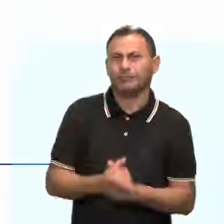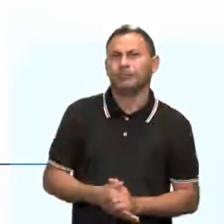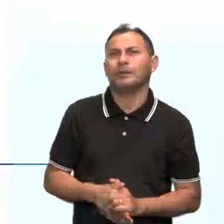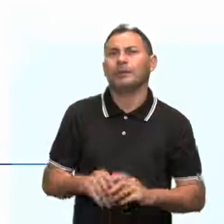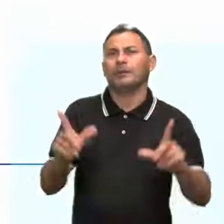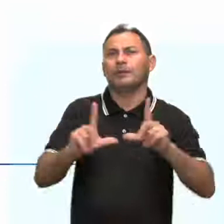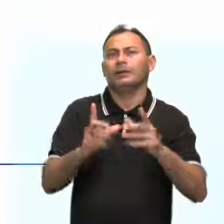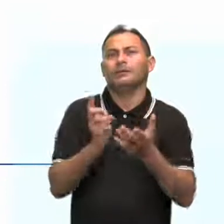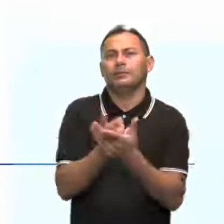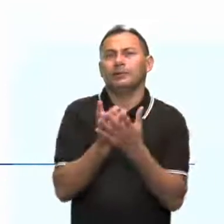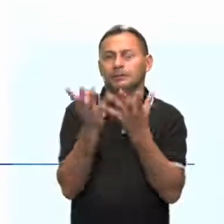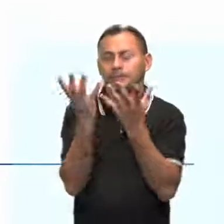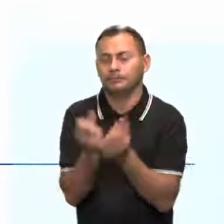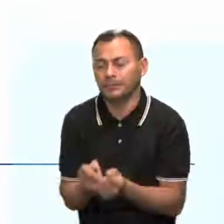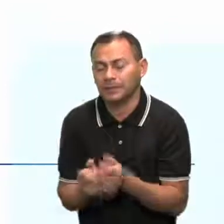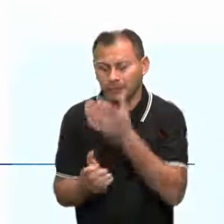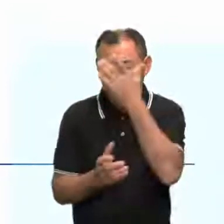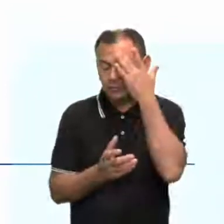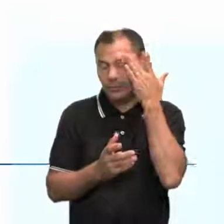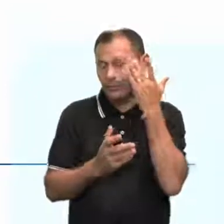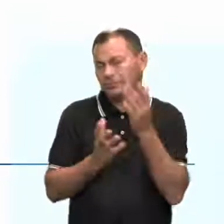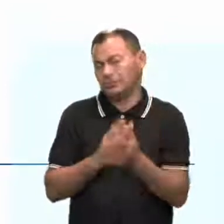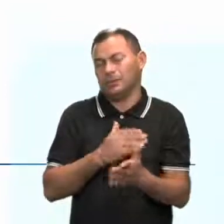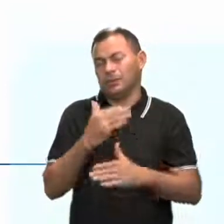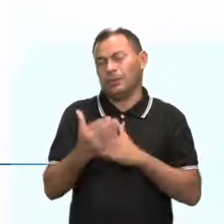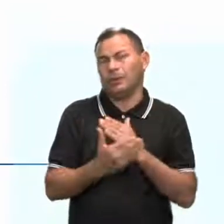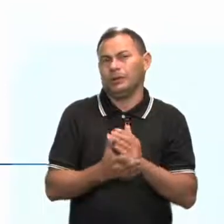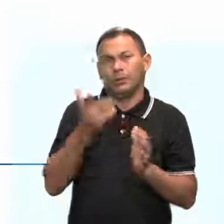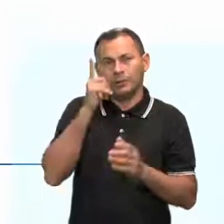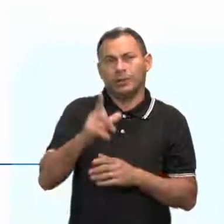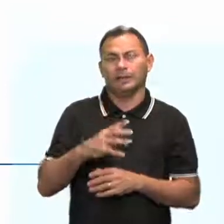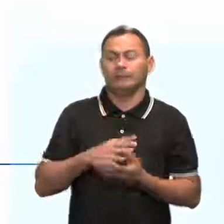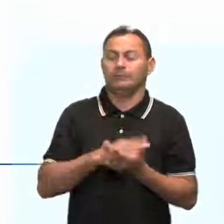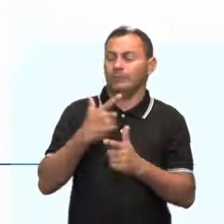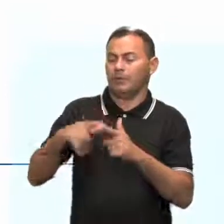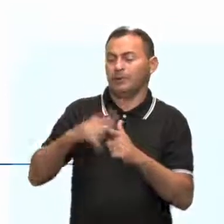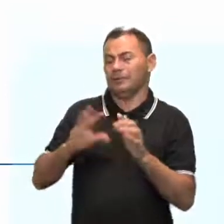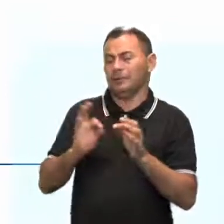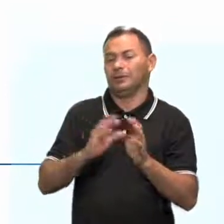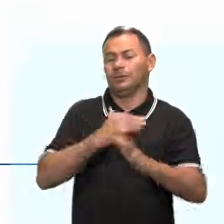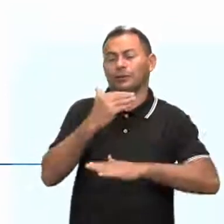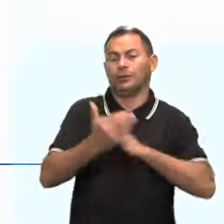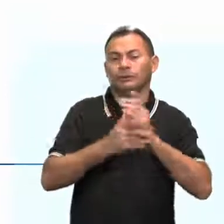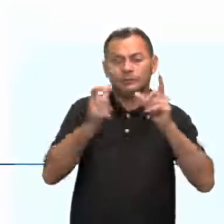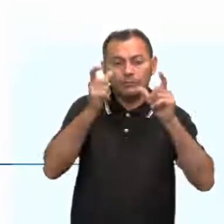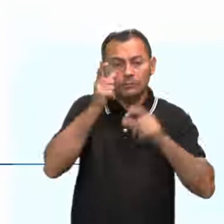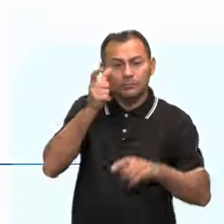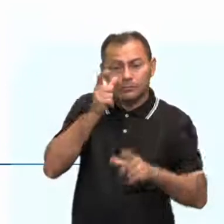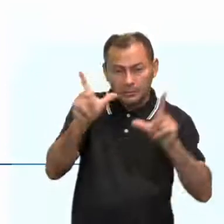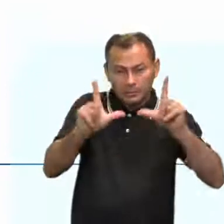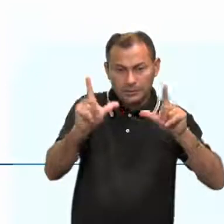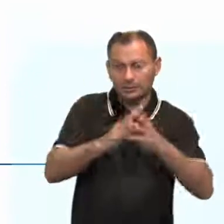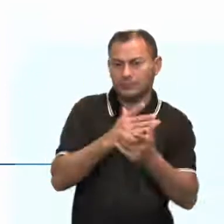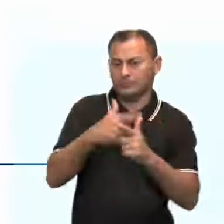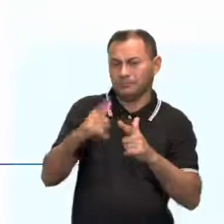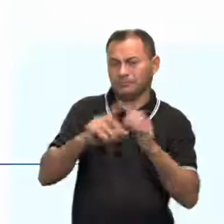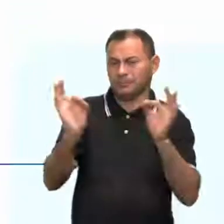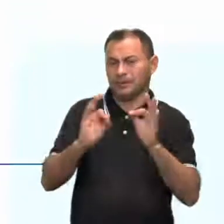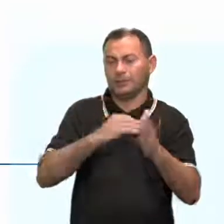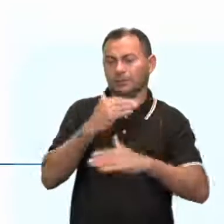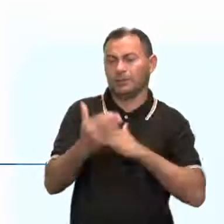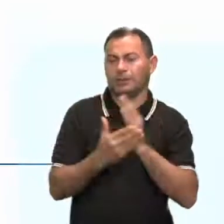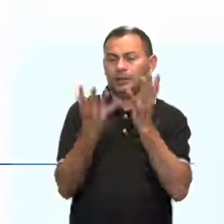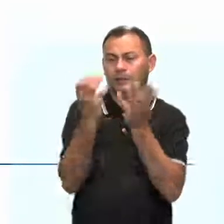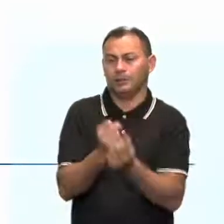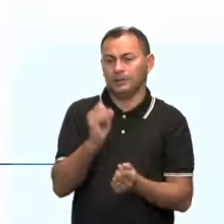sempre atendeu a demanda, sem grandes problemas. Todo mundo consegue assistir a TV analógica, não tem problema nenhum, todo mundo